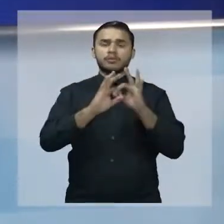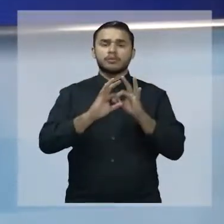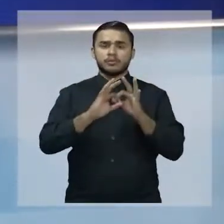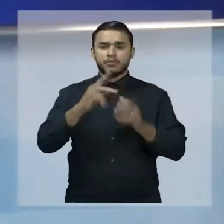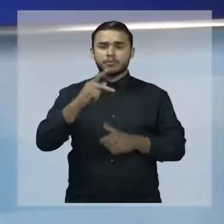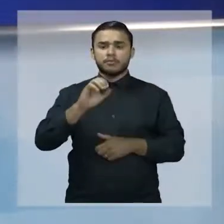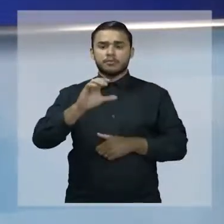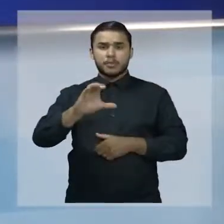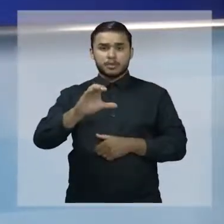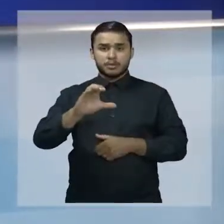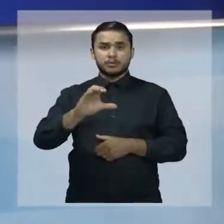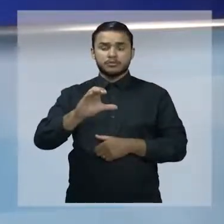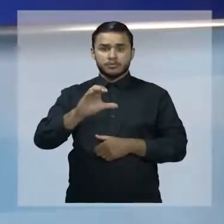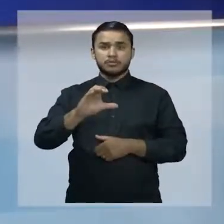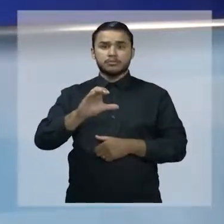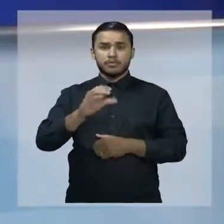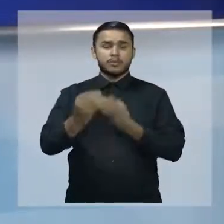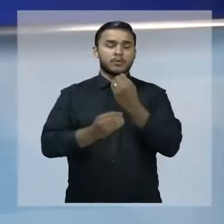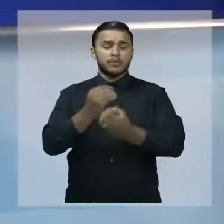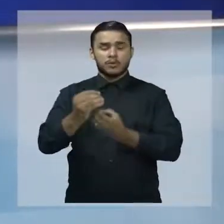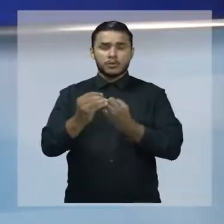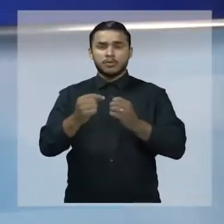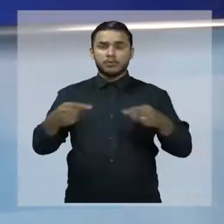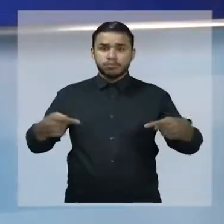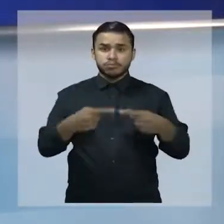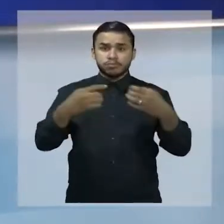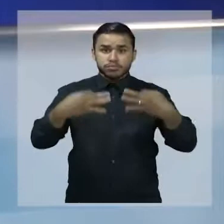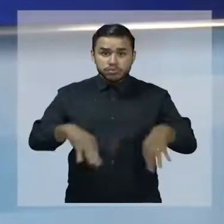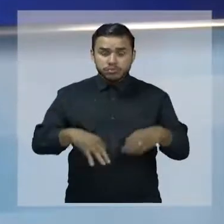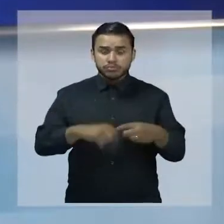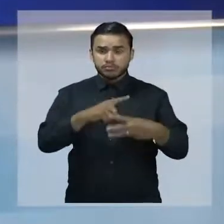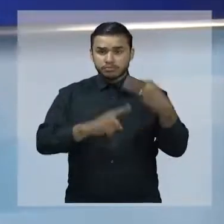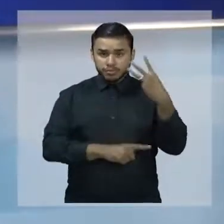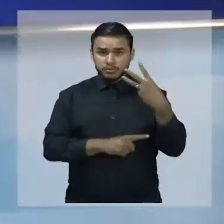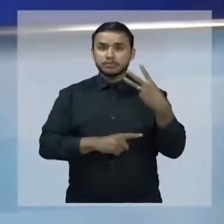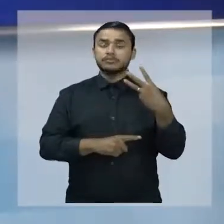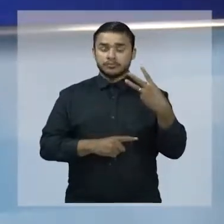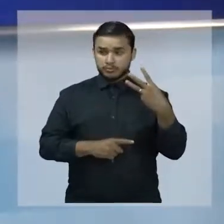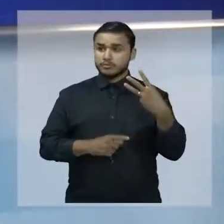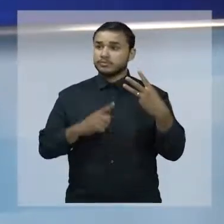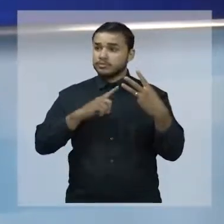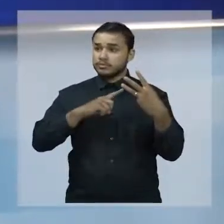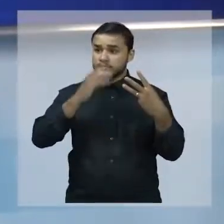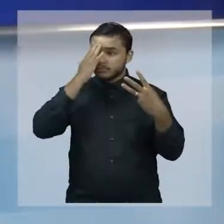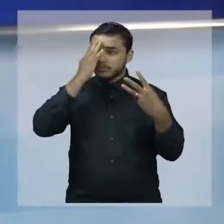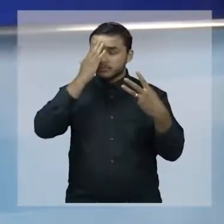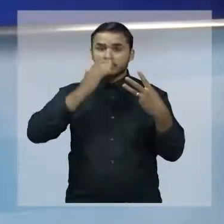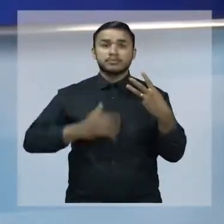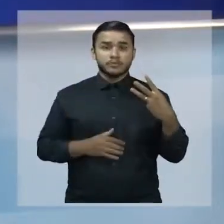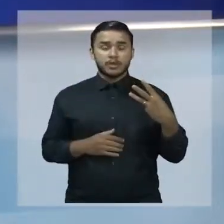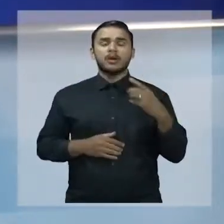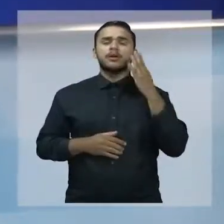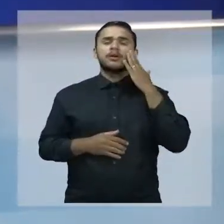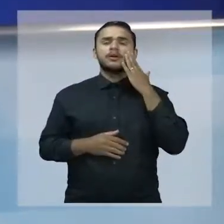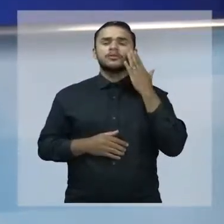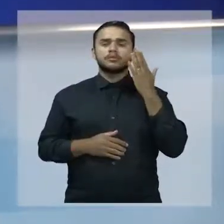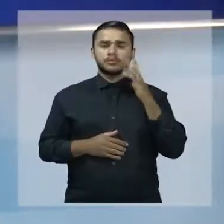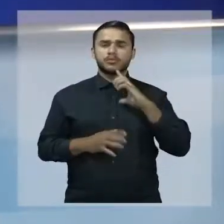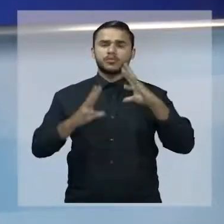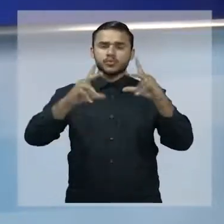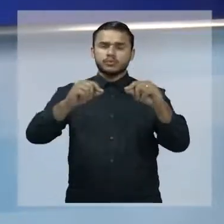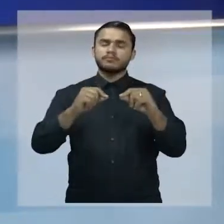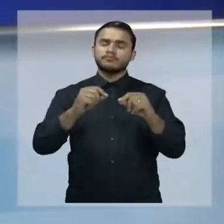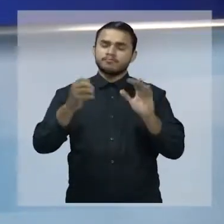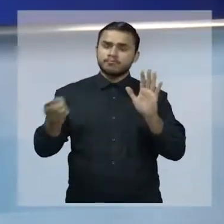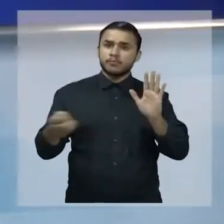PEC da sessão onerosa. O que se espera é que a partir de 2020, sob o balizamento de uma